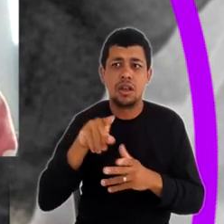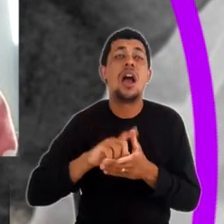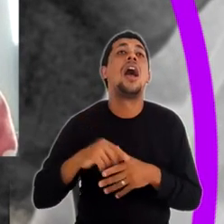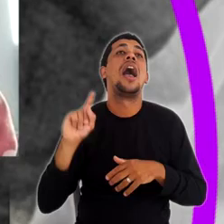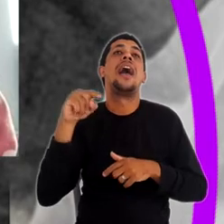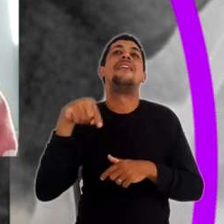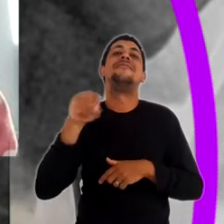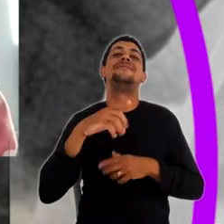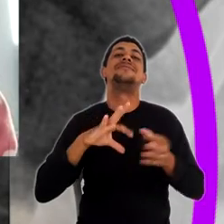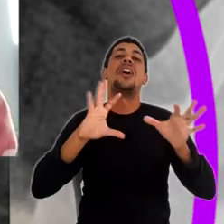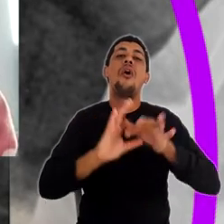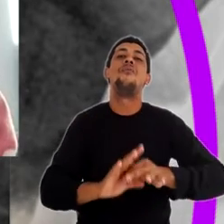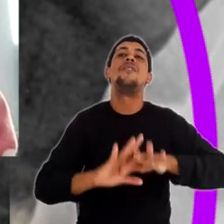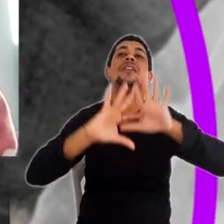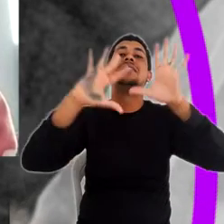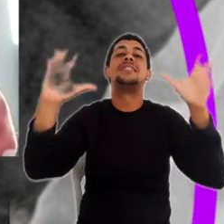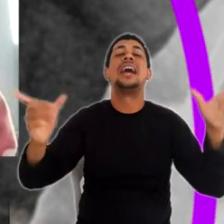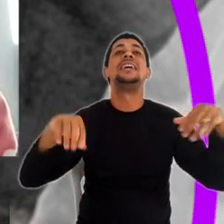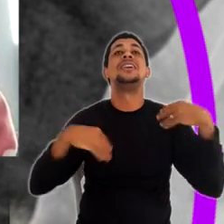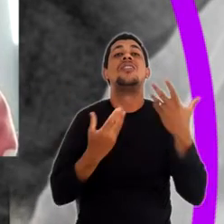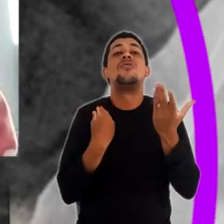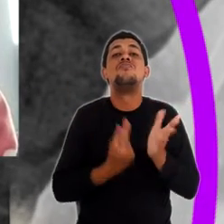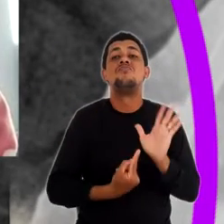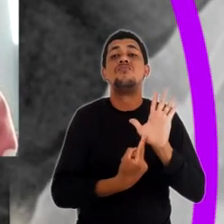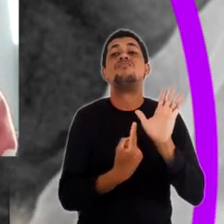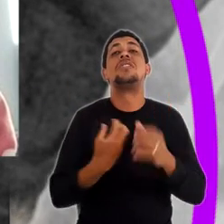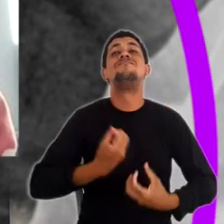vontade de vocês de passarem a mensagem